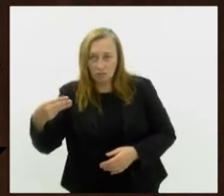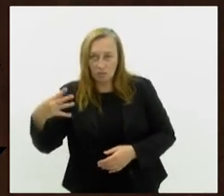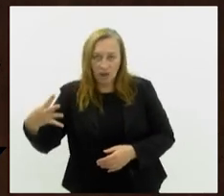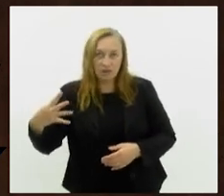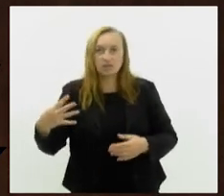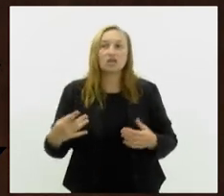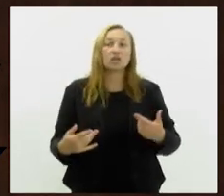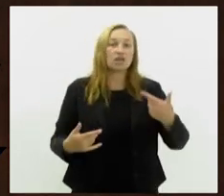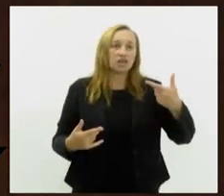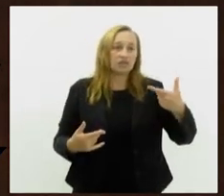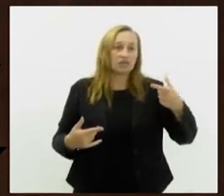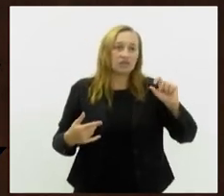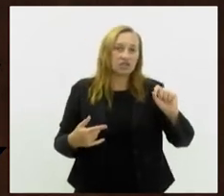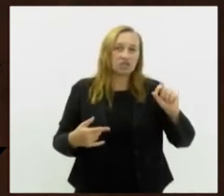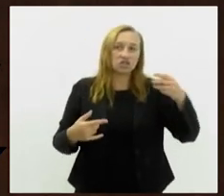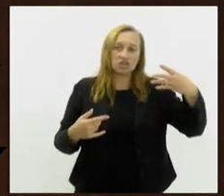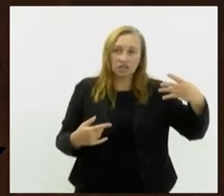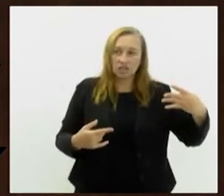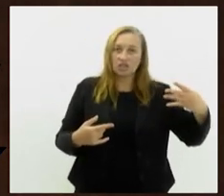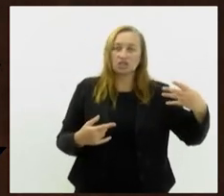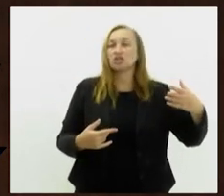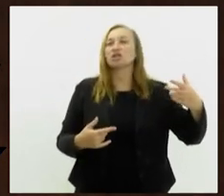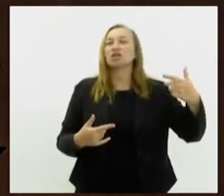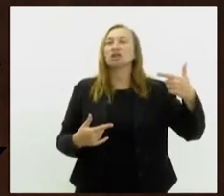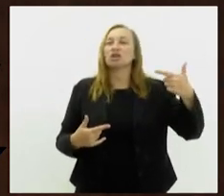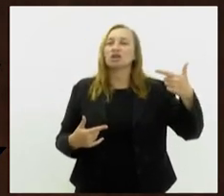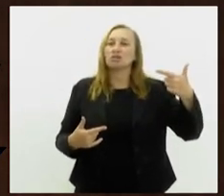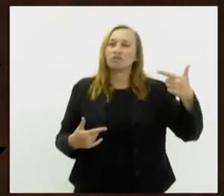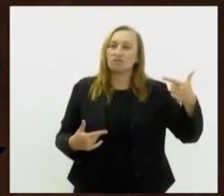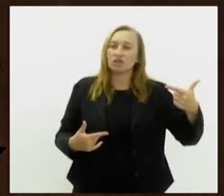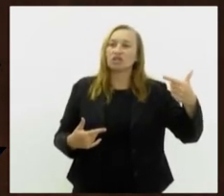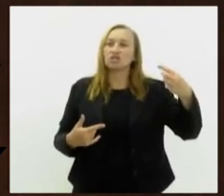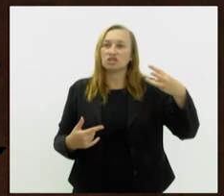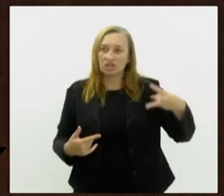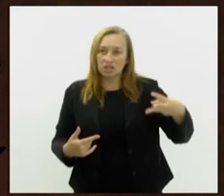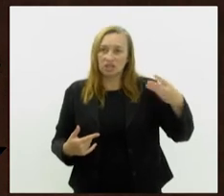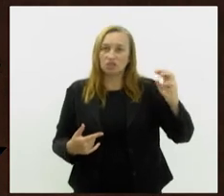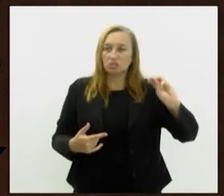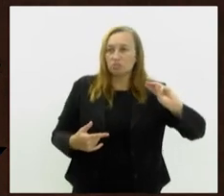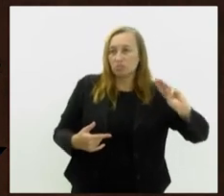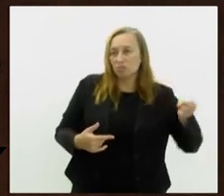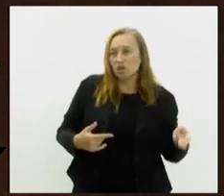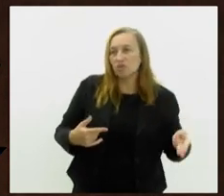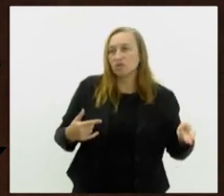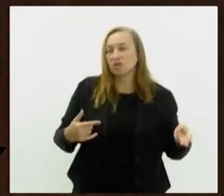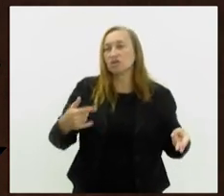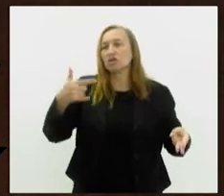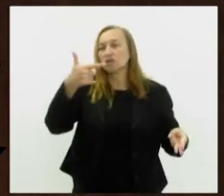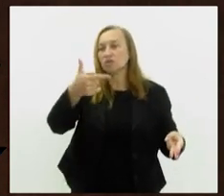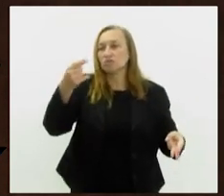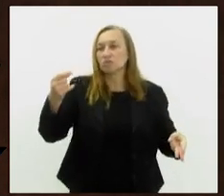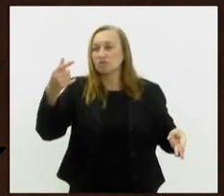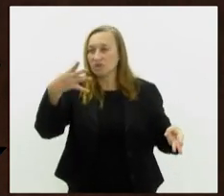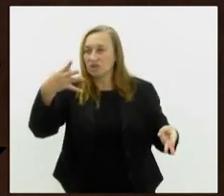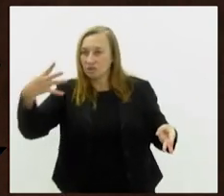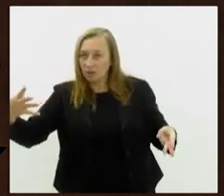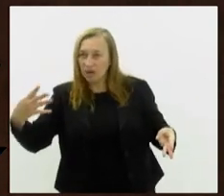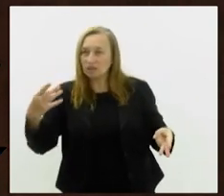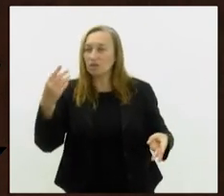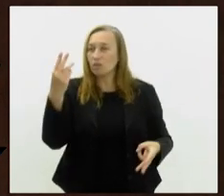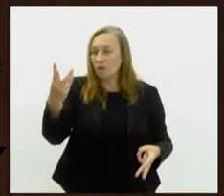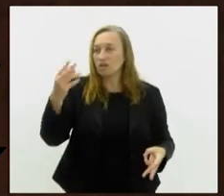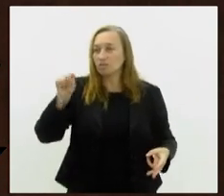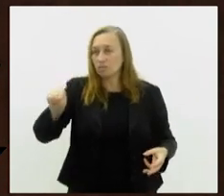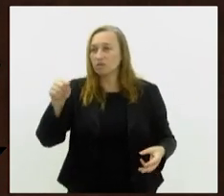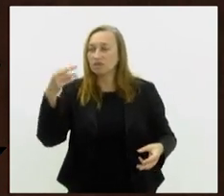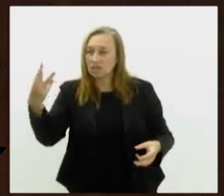tivemos 3,6 bilhões, em 2024 4,3 bilhões, então tivemos um aumento da arrecadação